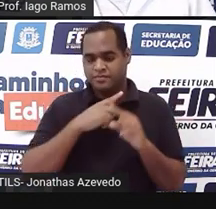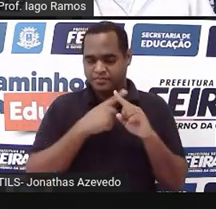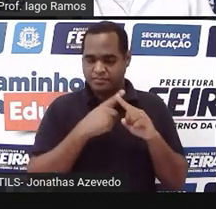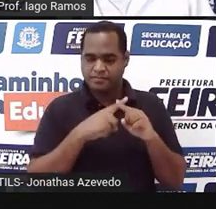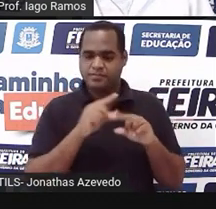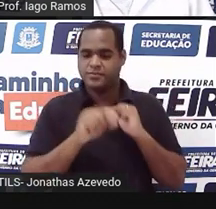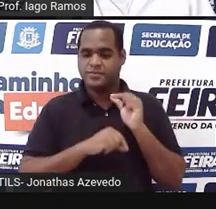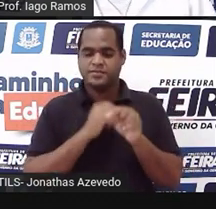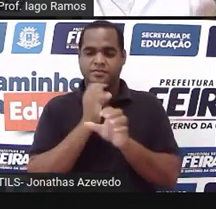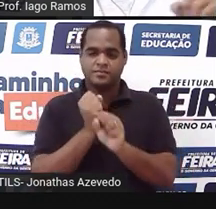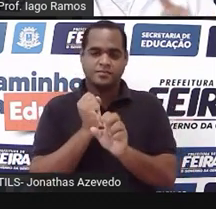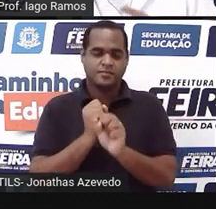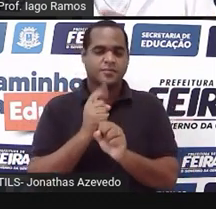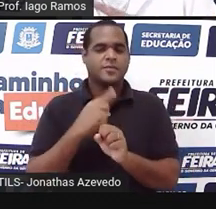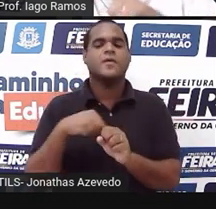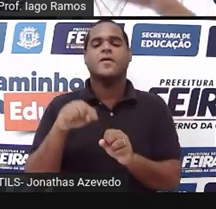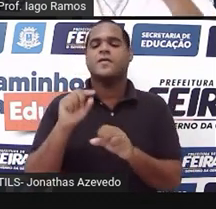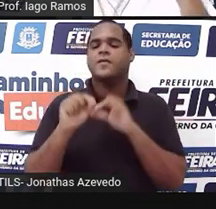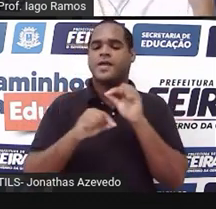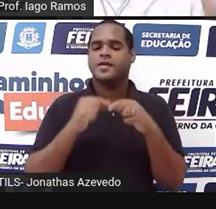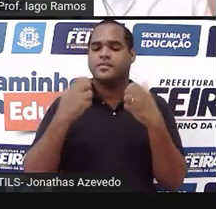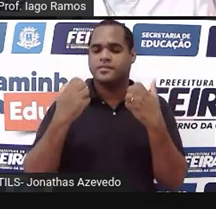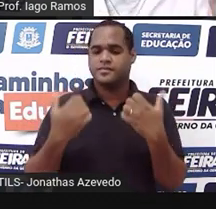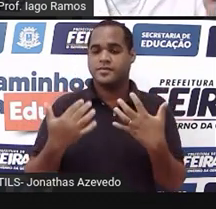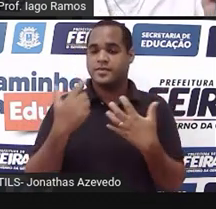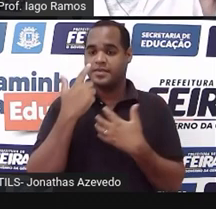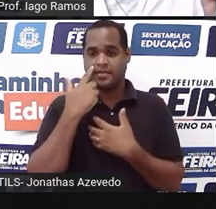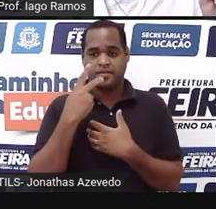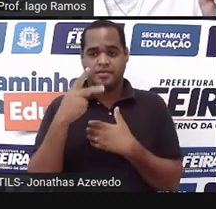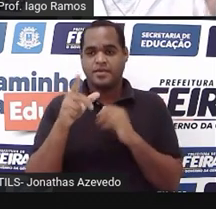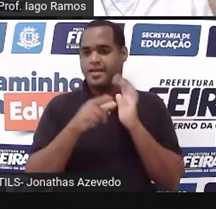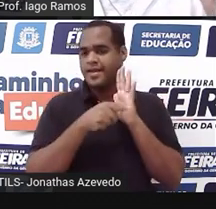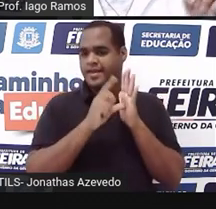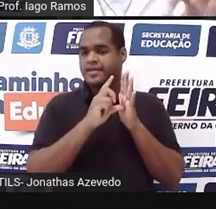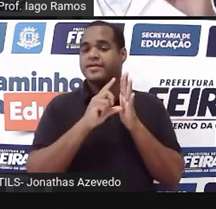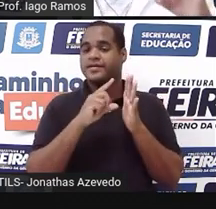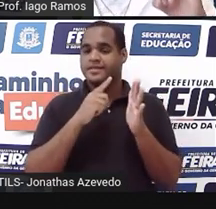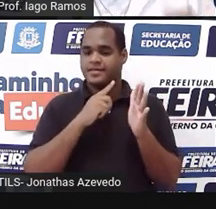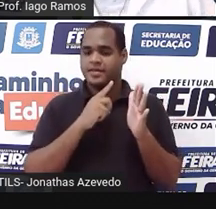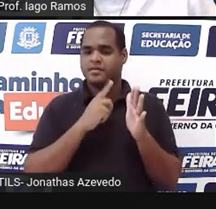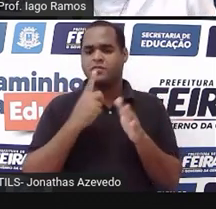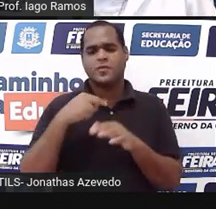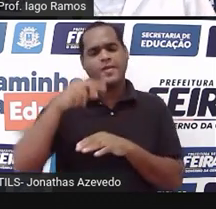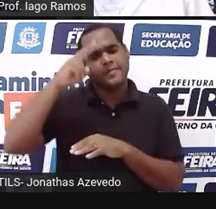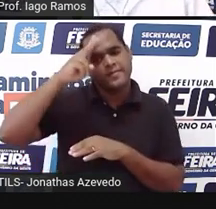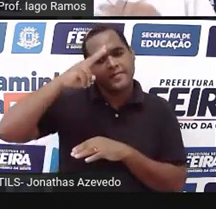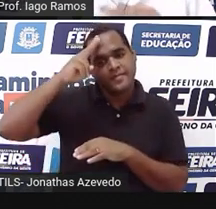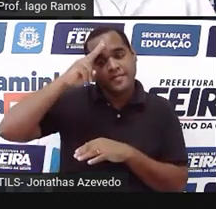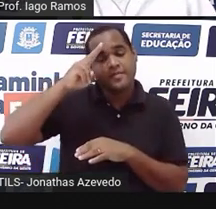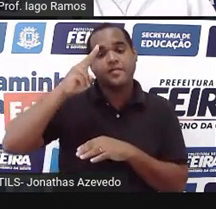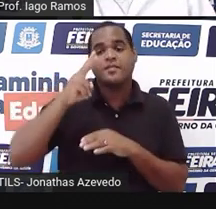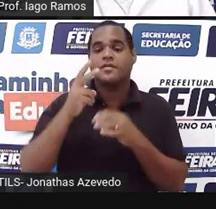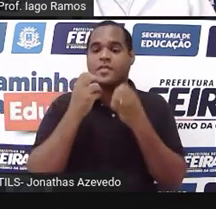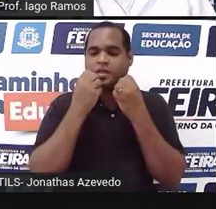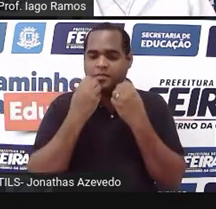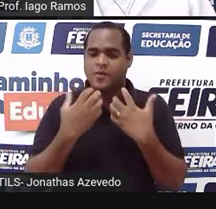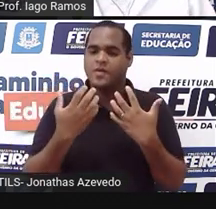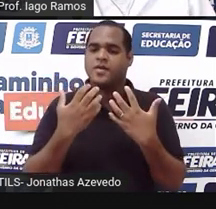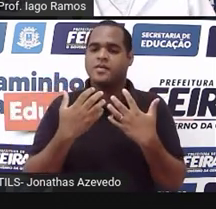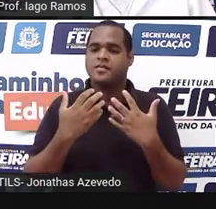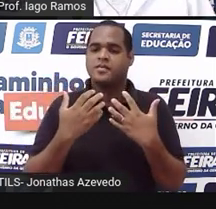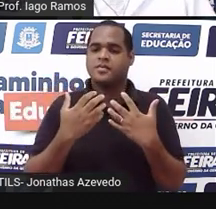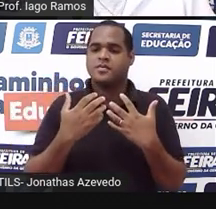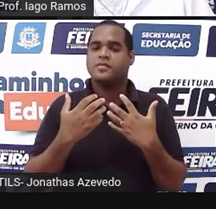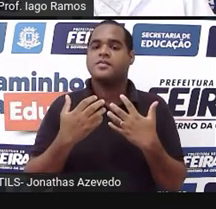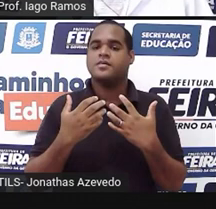cálculo de área de um polígono que a gente viu em uma aula antes dessa daqui não para gente lembrar Vamos fazer um exercício Zinho